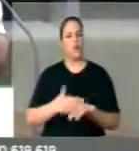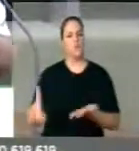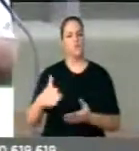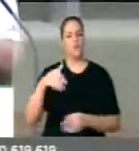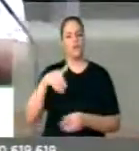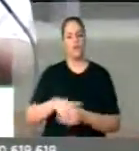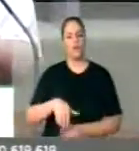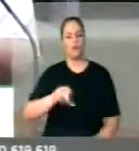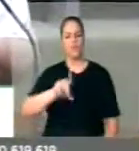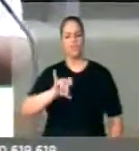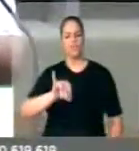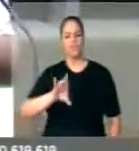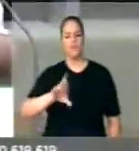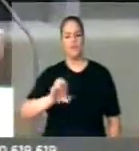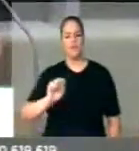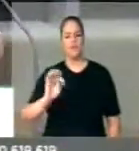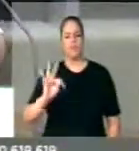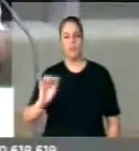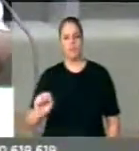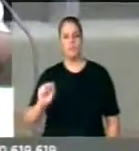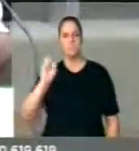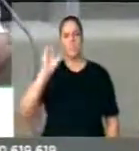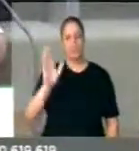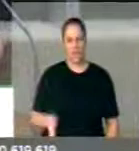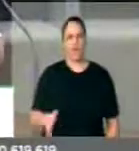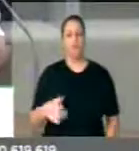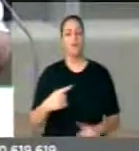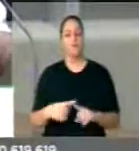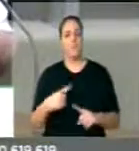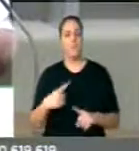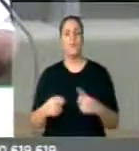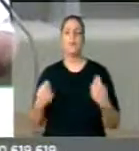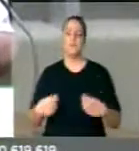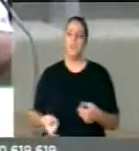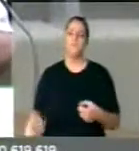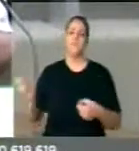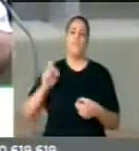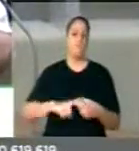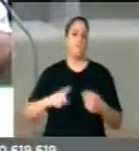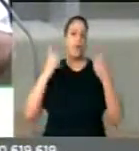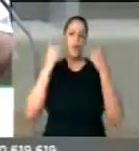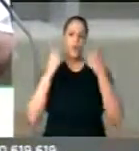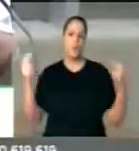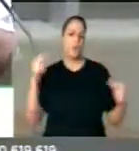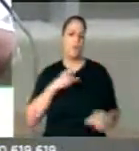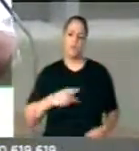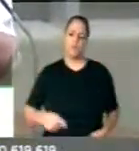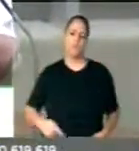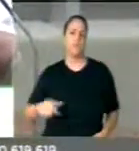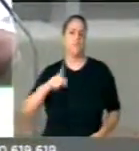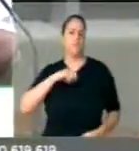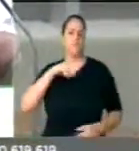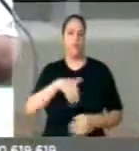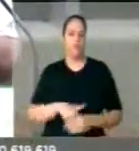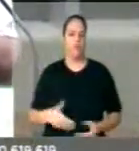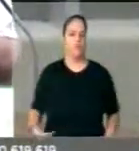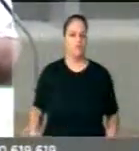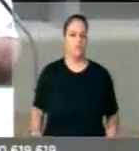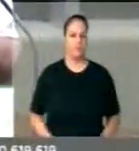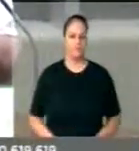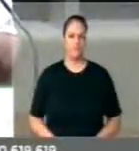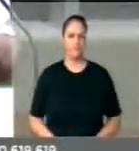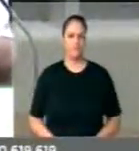como condição necessária para devolver a soberania ao povo, defender uma Câmara